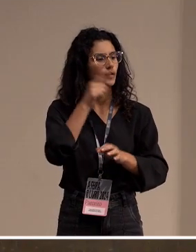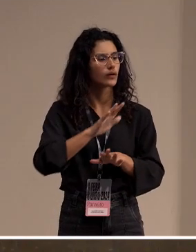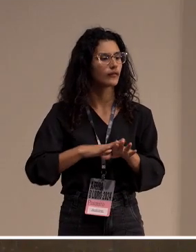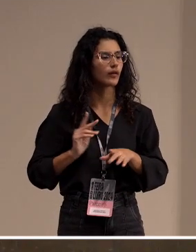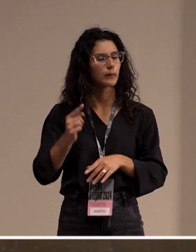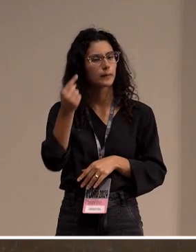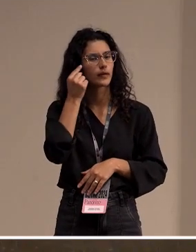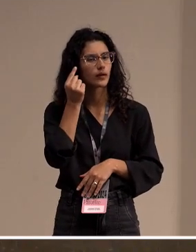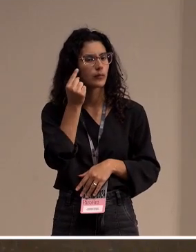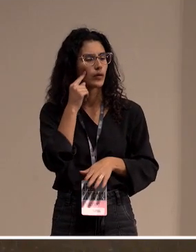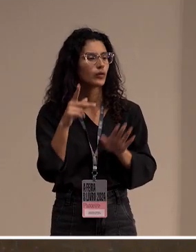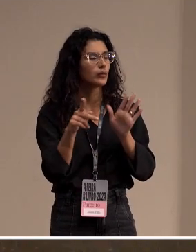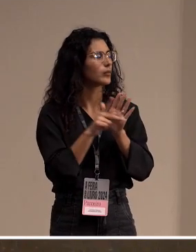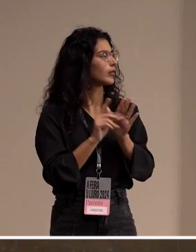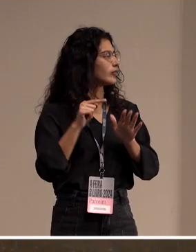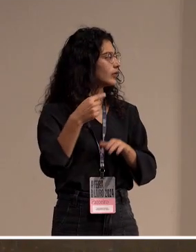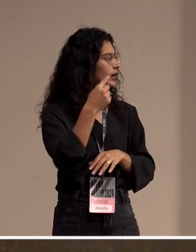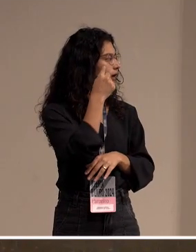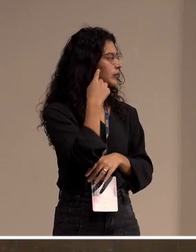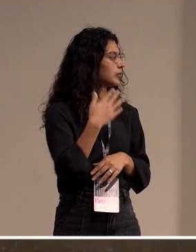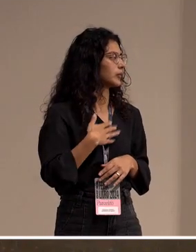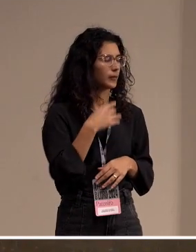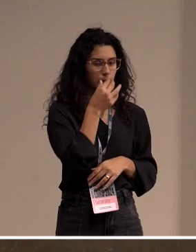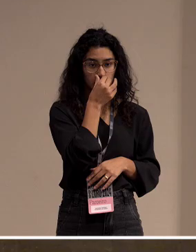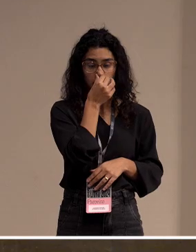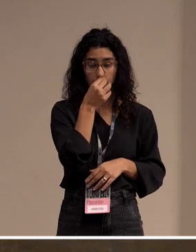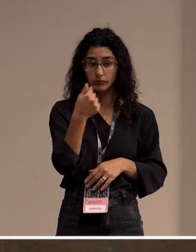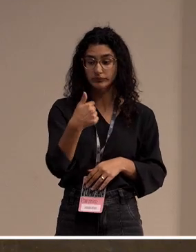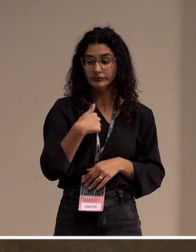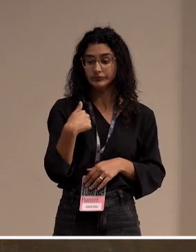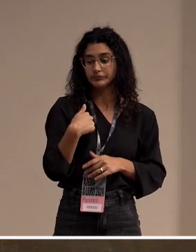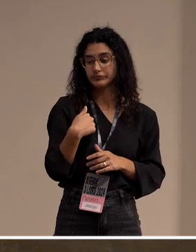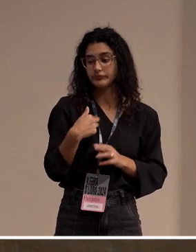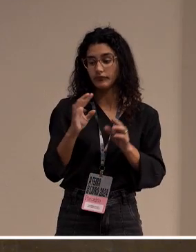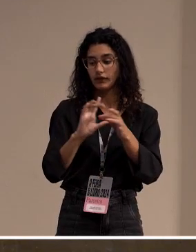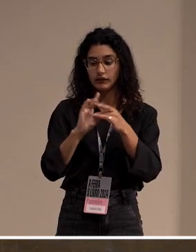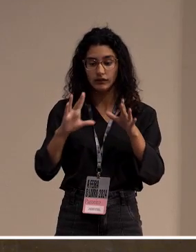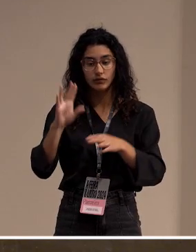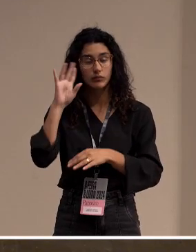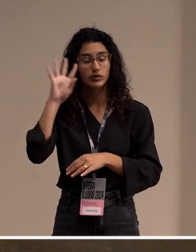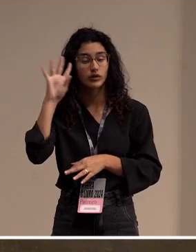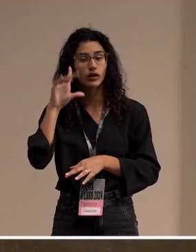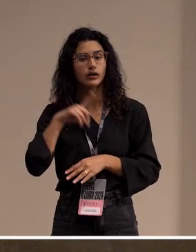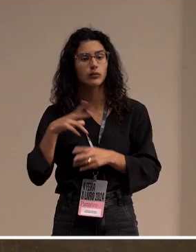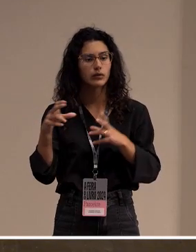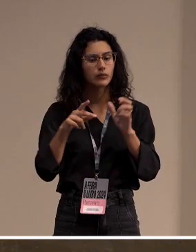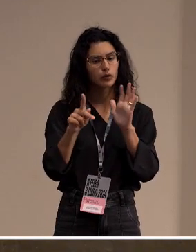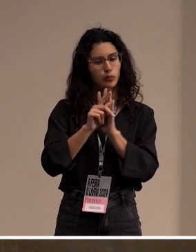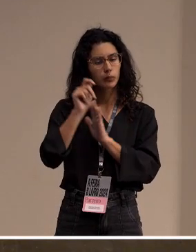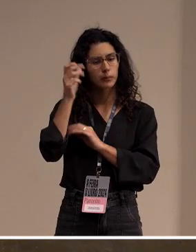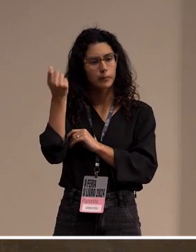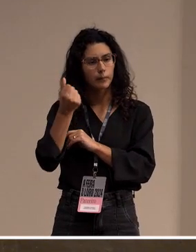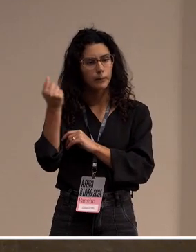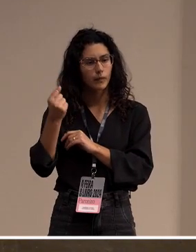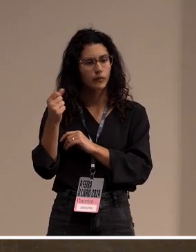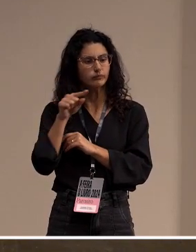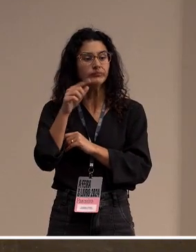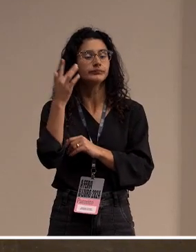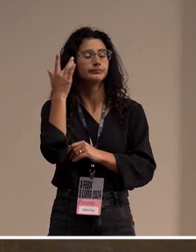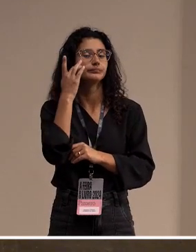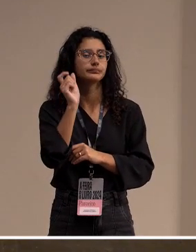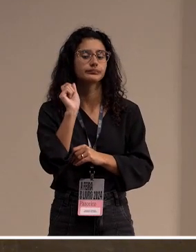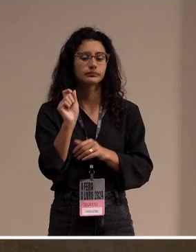manter o pensamento opressivo fora da minha cabeça? Estarei alguma vez livre de um imaginário olhar branco? Você acha